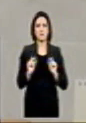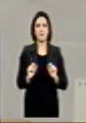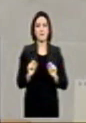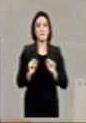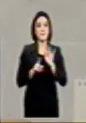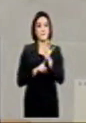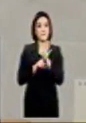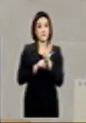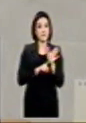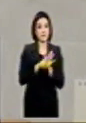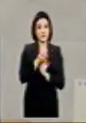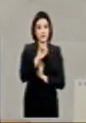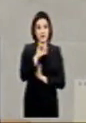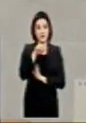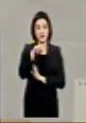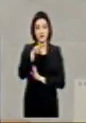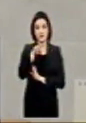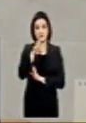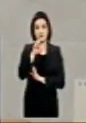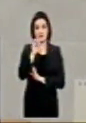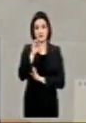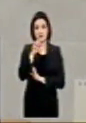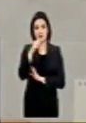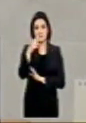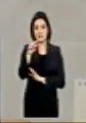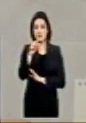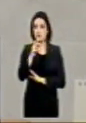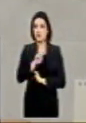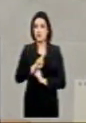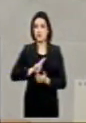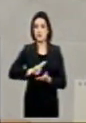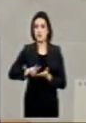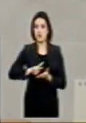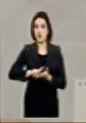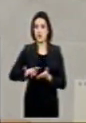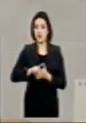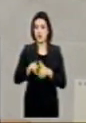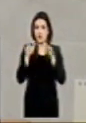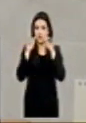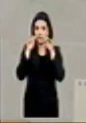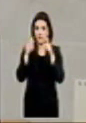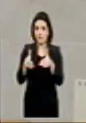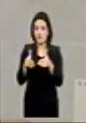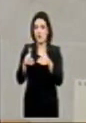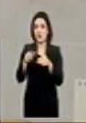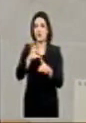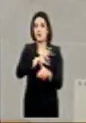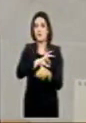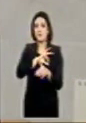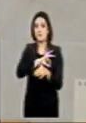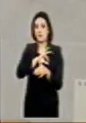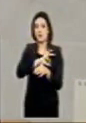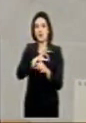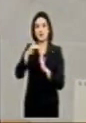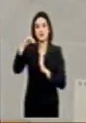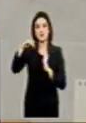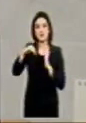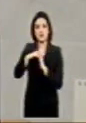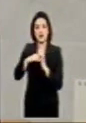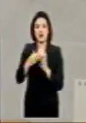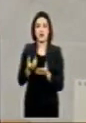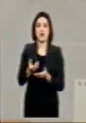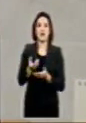investigação, ela não se destina a investigar a polícia legislativa do Senado em si ou o Senado